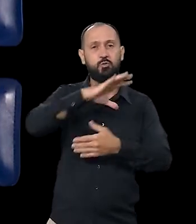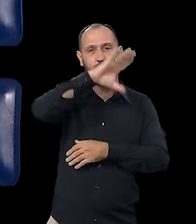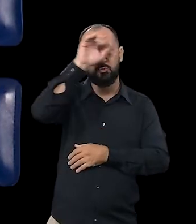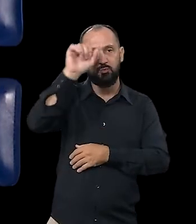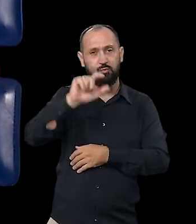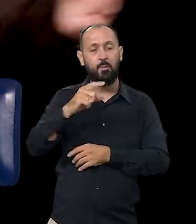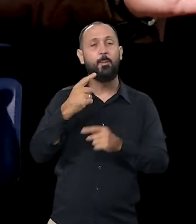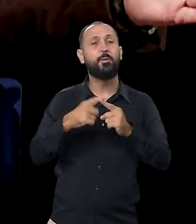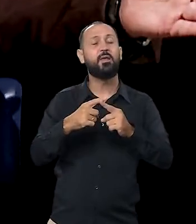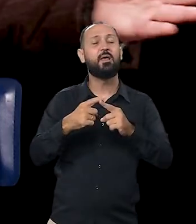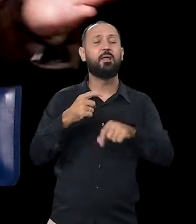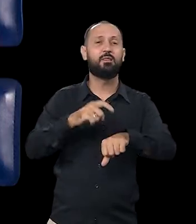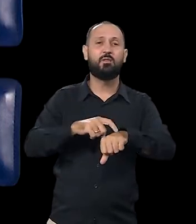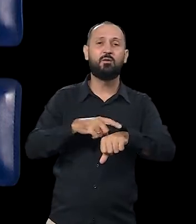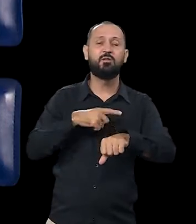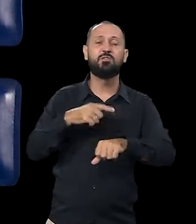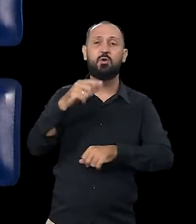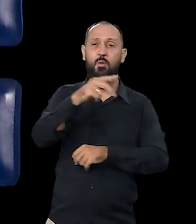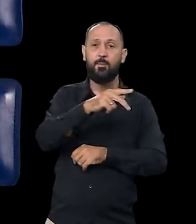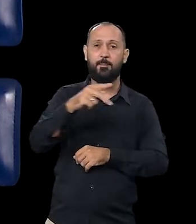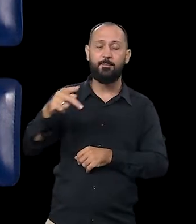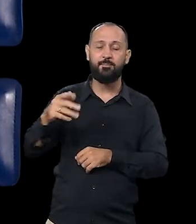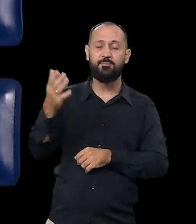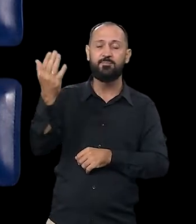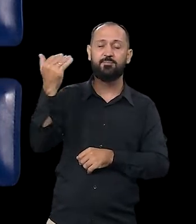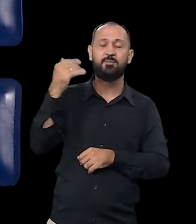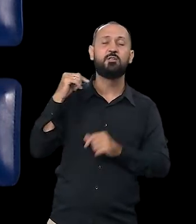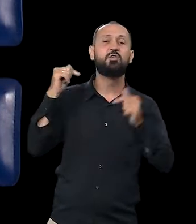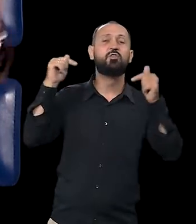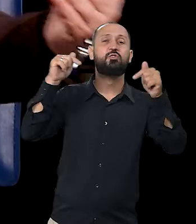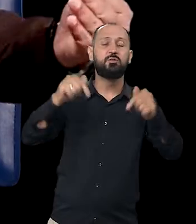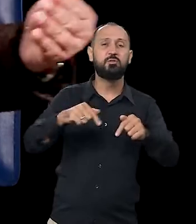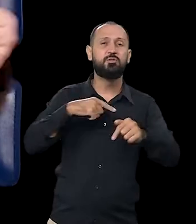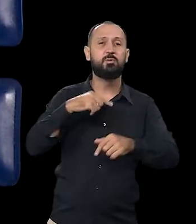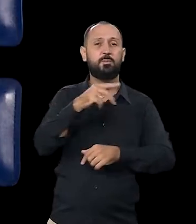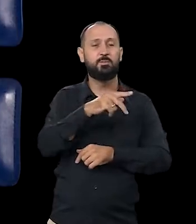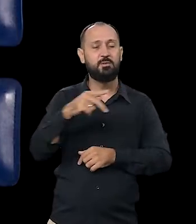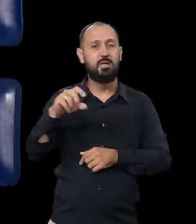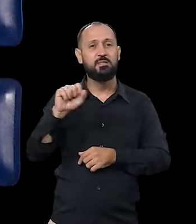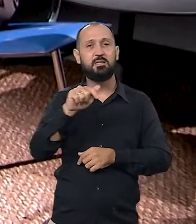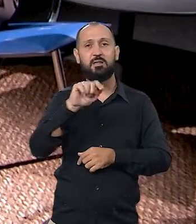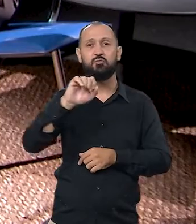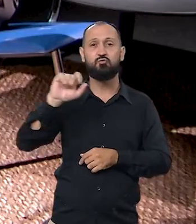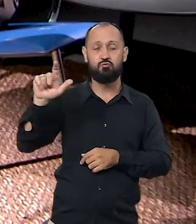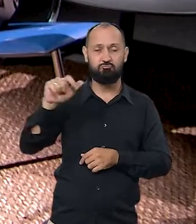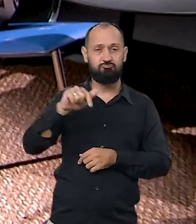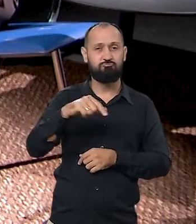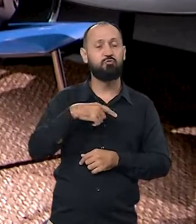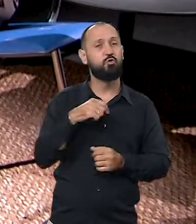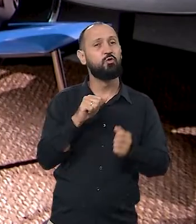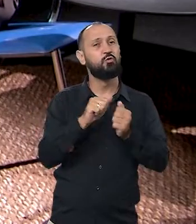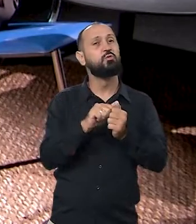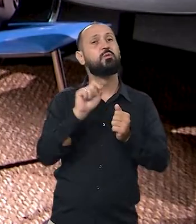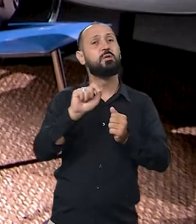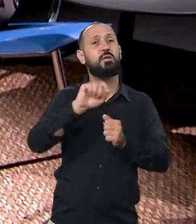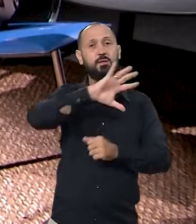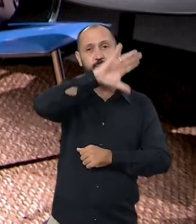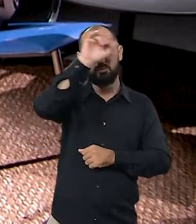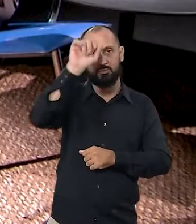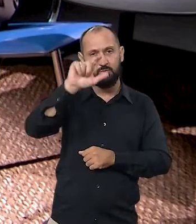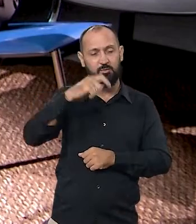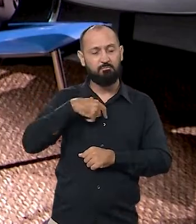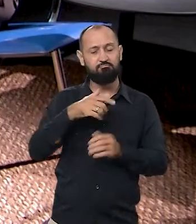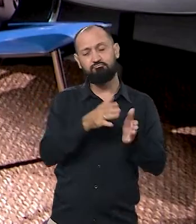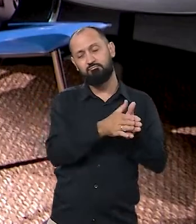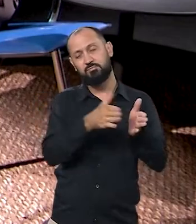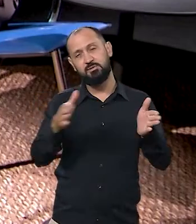Mato Grosso do Sul, porque quando chegava o presidente da ESB, chegava também o presidente da Sanesul, e isso fez com que Mato Grosso